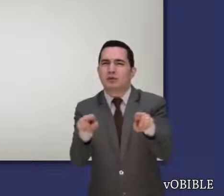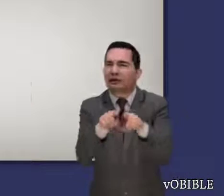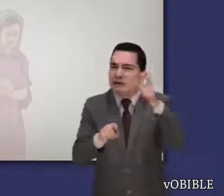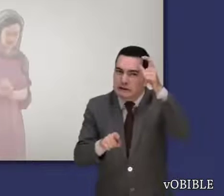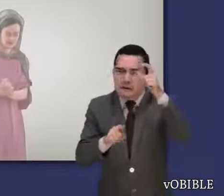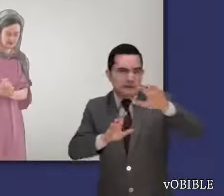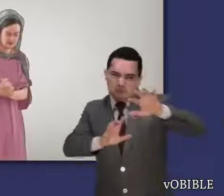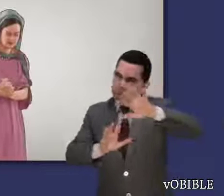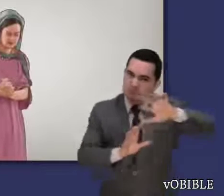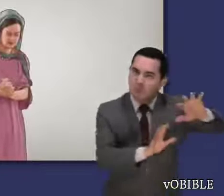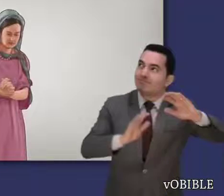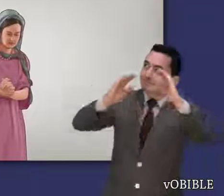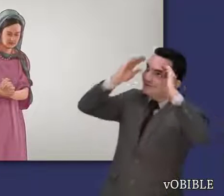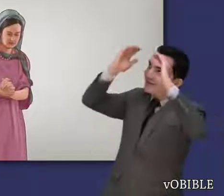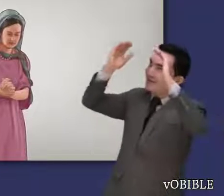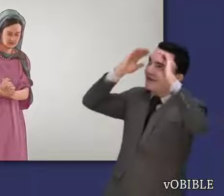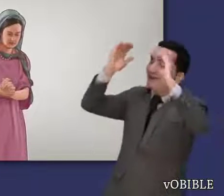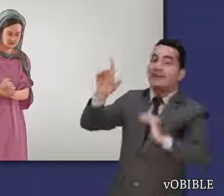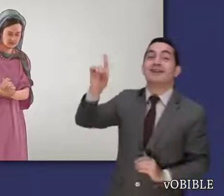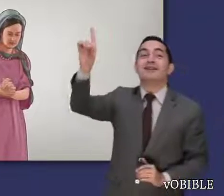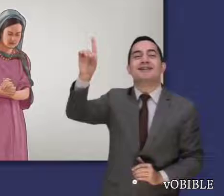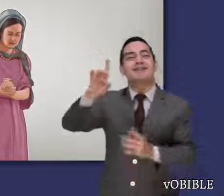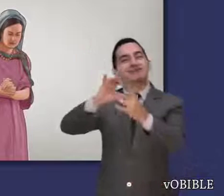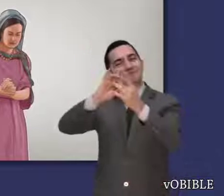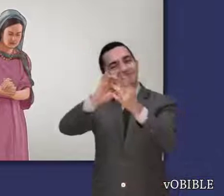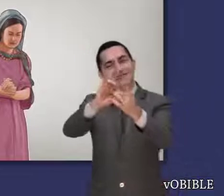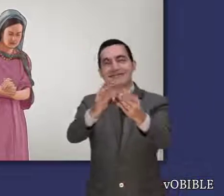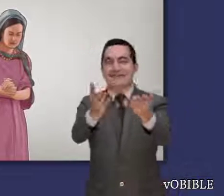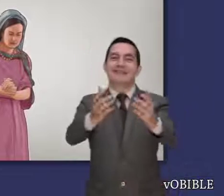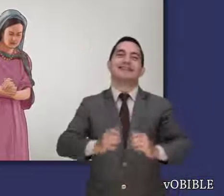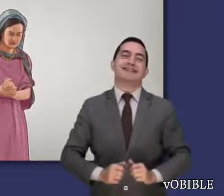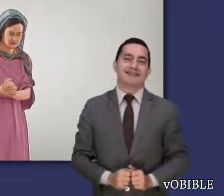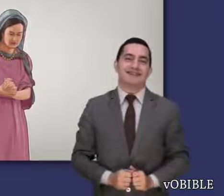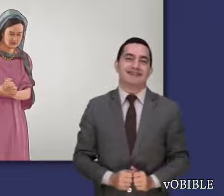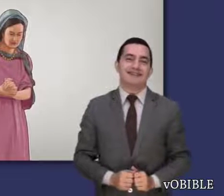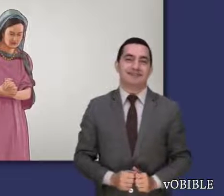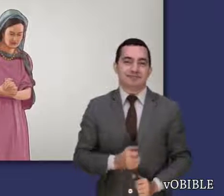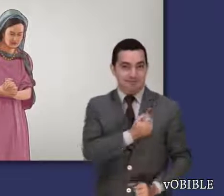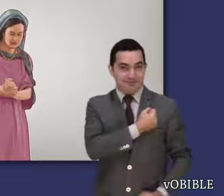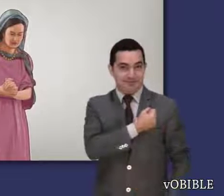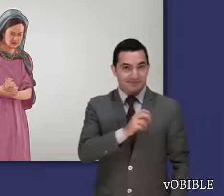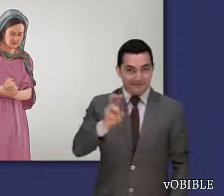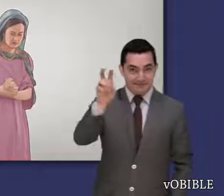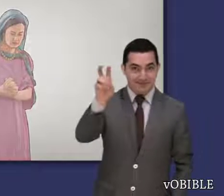Por outro lado, quando nos opomos ao diabo e nos achegamos a Deus, Deus se achega a nós.